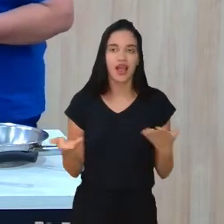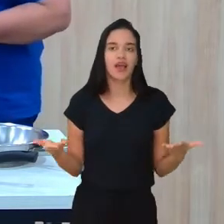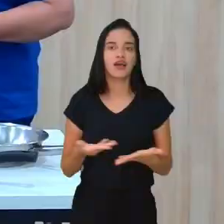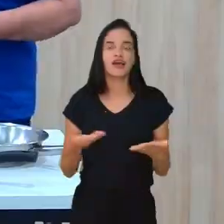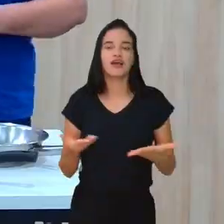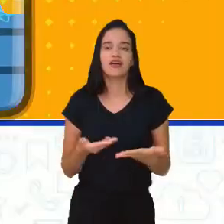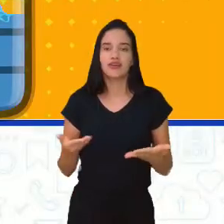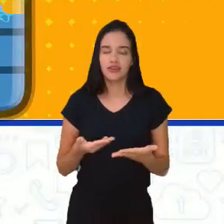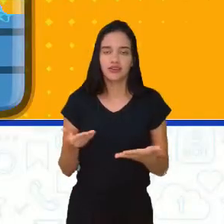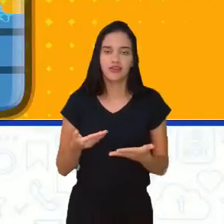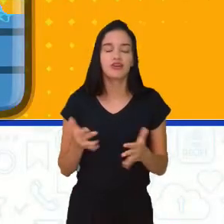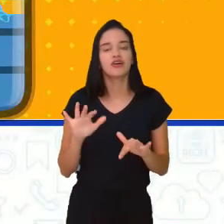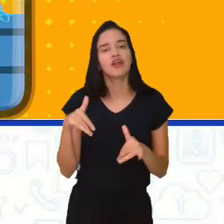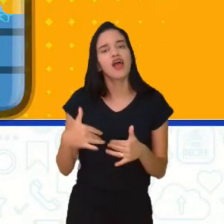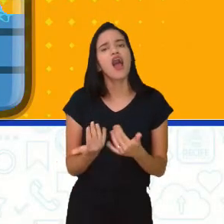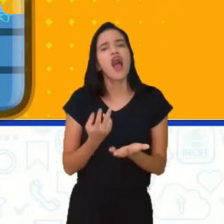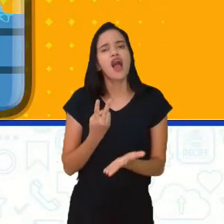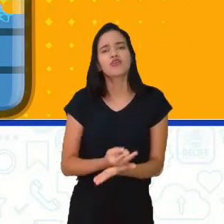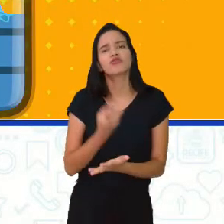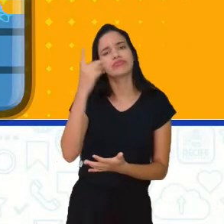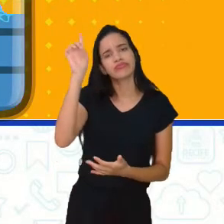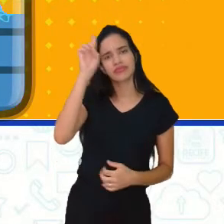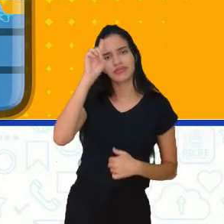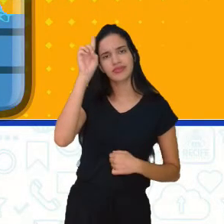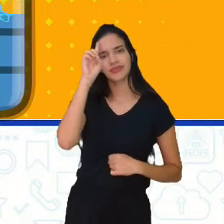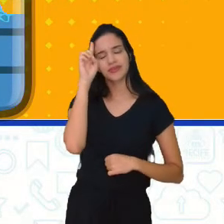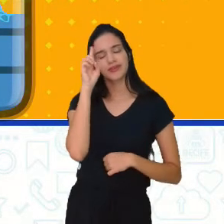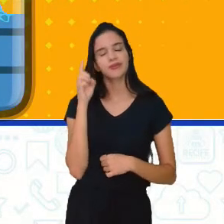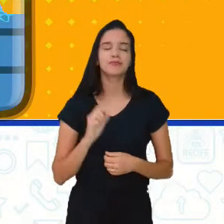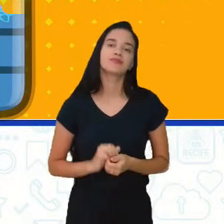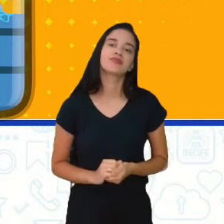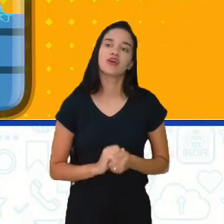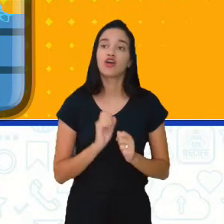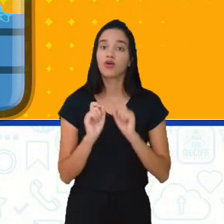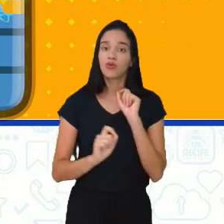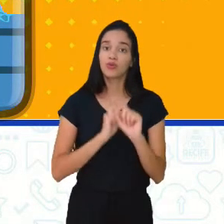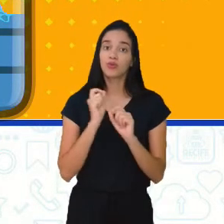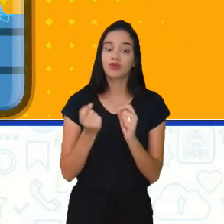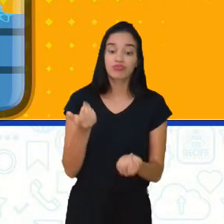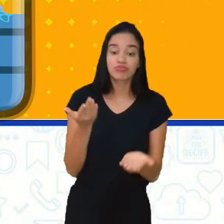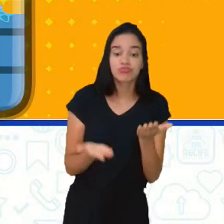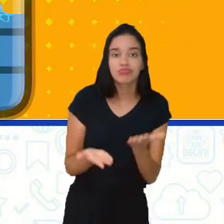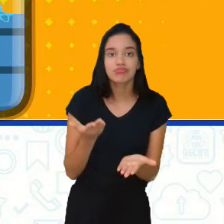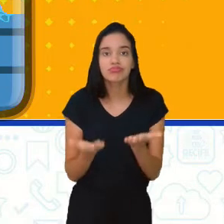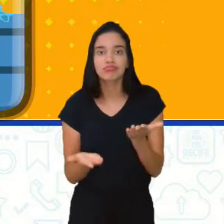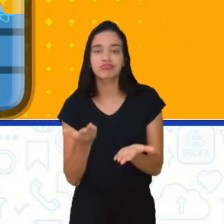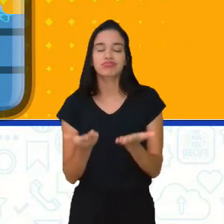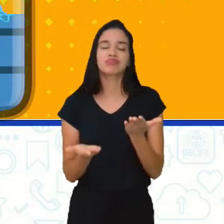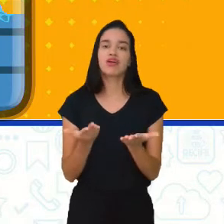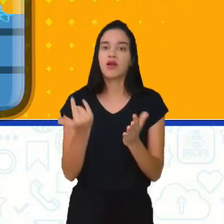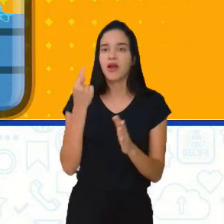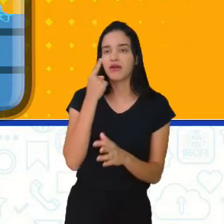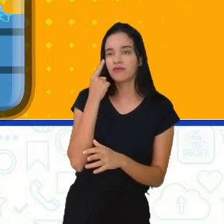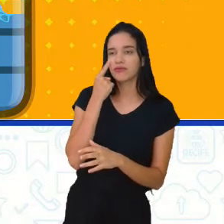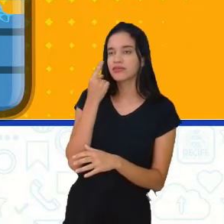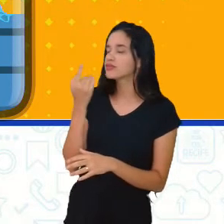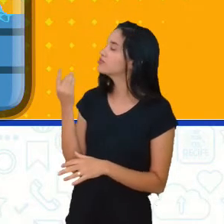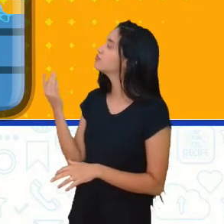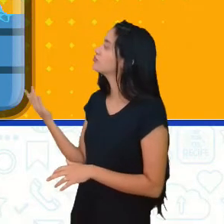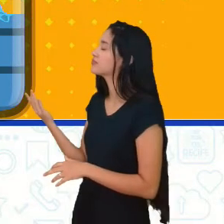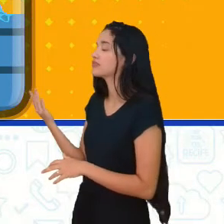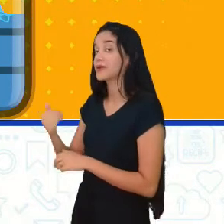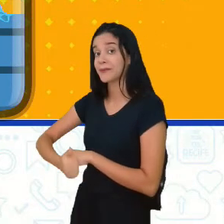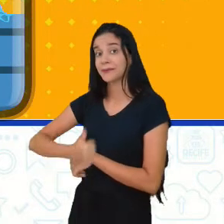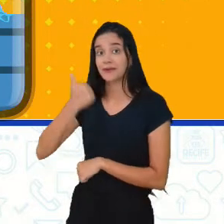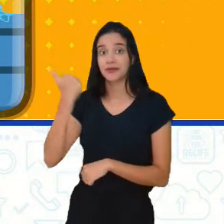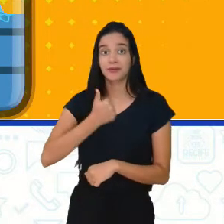vamos ver algo que às vezes acontece no dia a dia, né? A questão aí do equilíbrio térmico. Vejam na representação